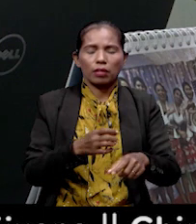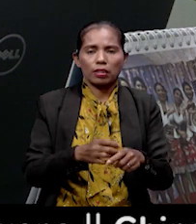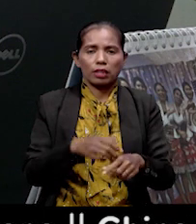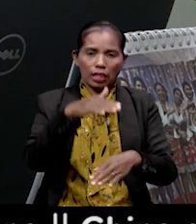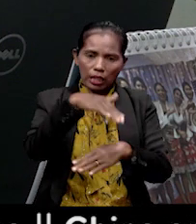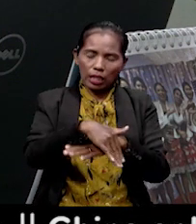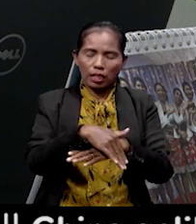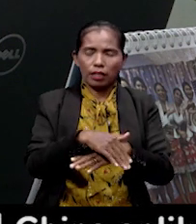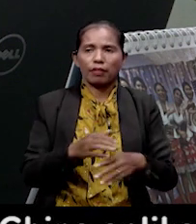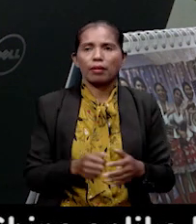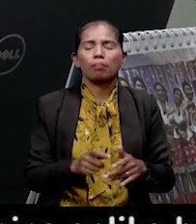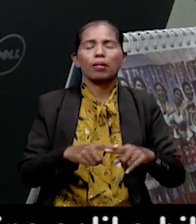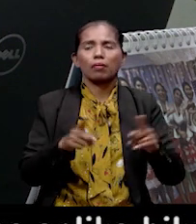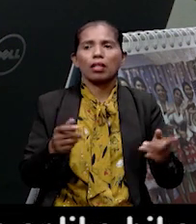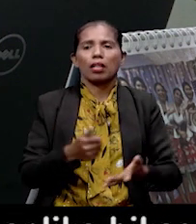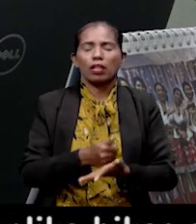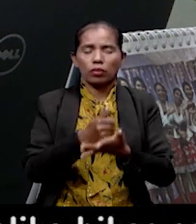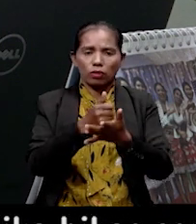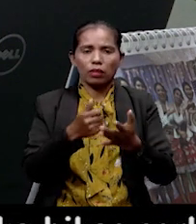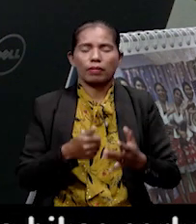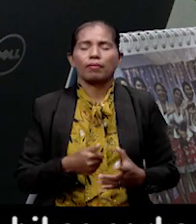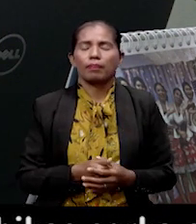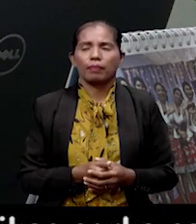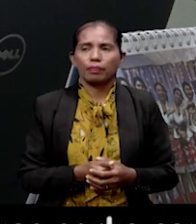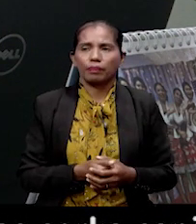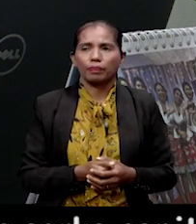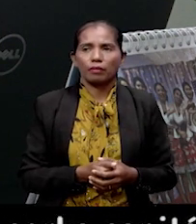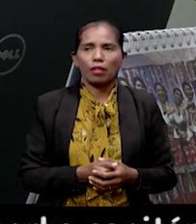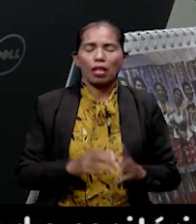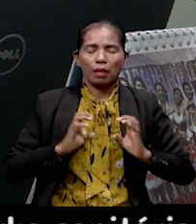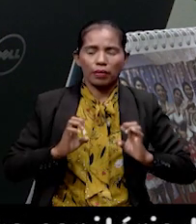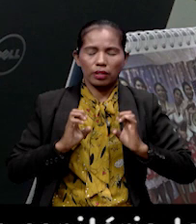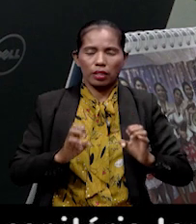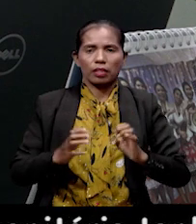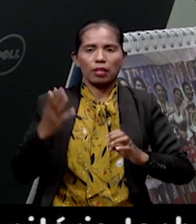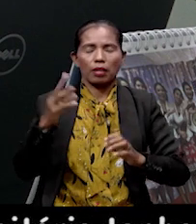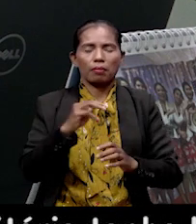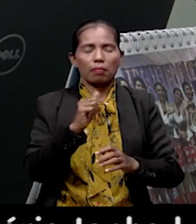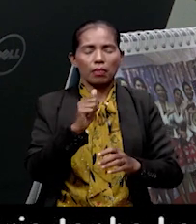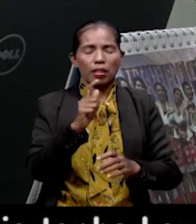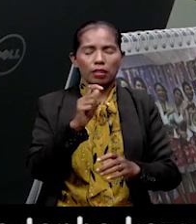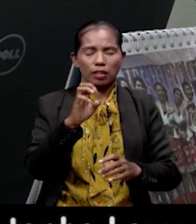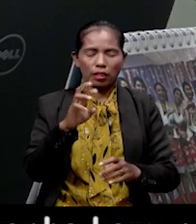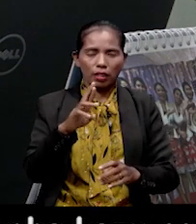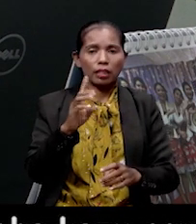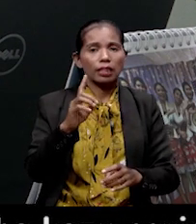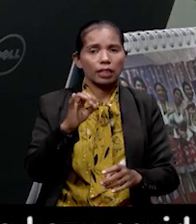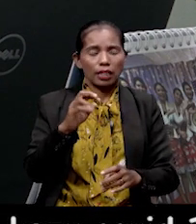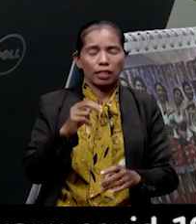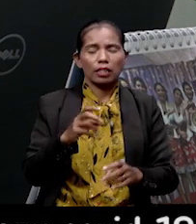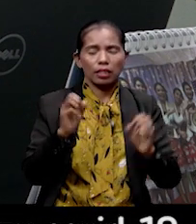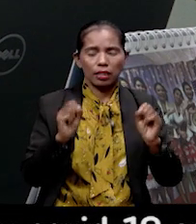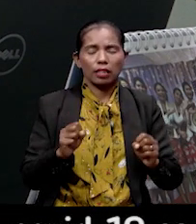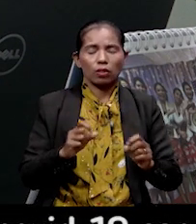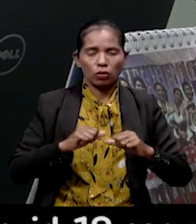ne mai be atingimento hanesang emergency maternidade line of hati tama alende husi